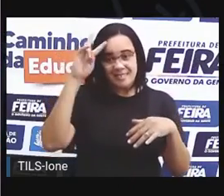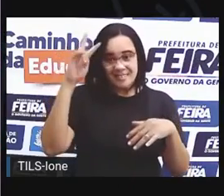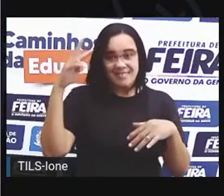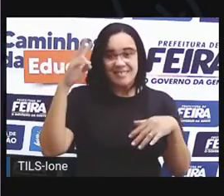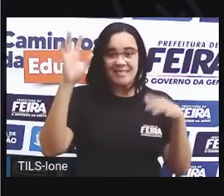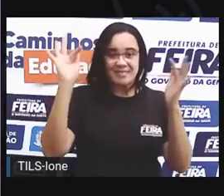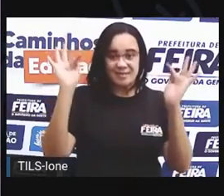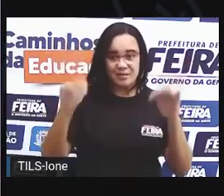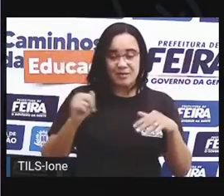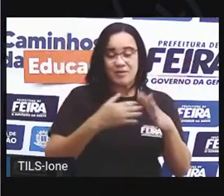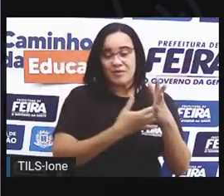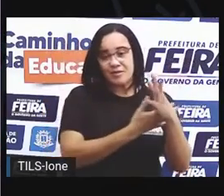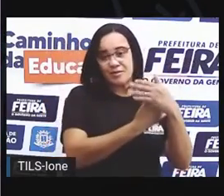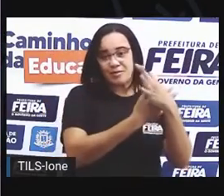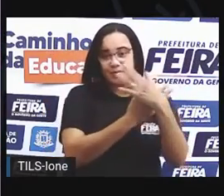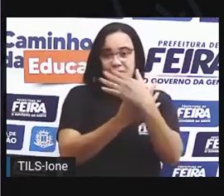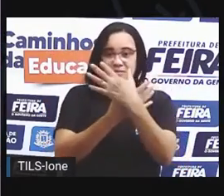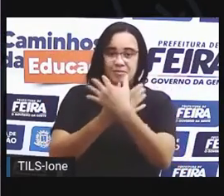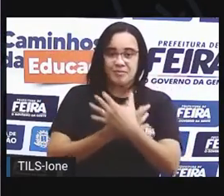Voei, voei,